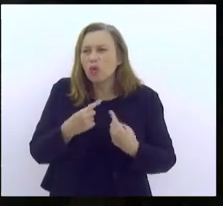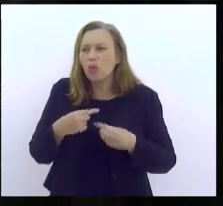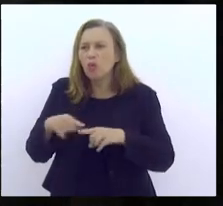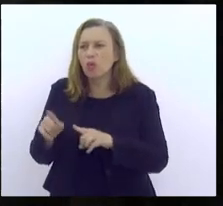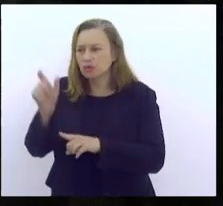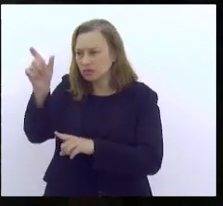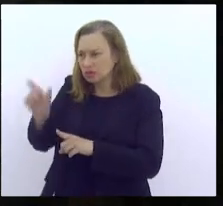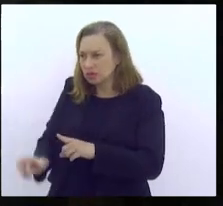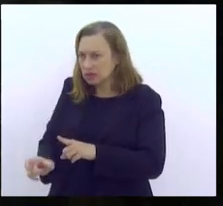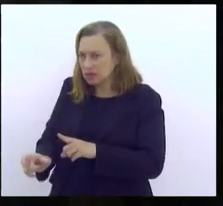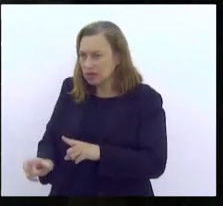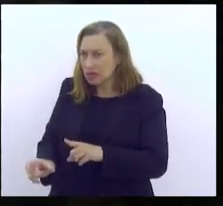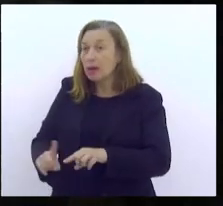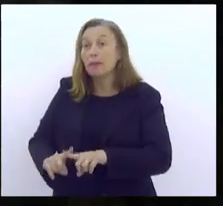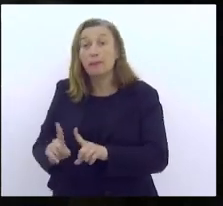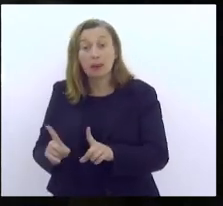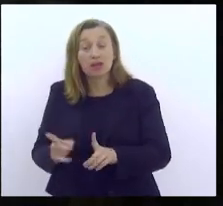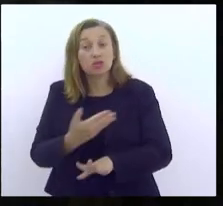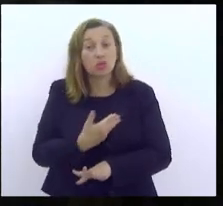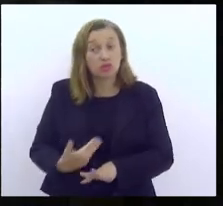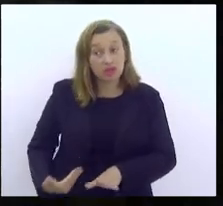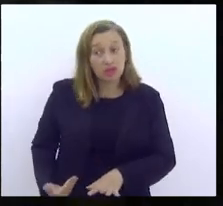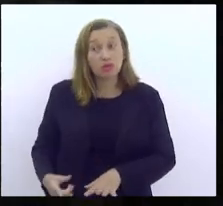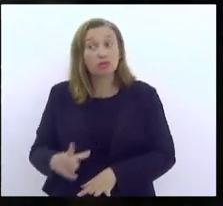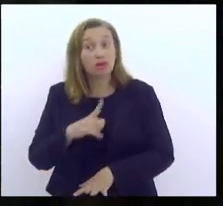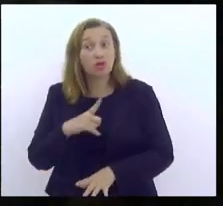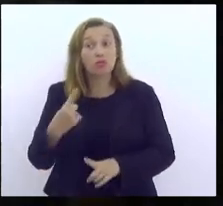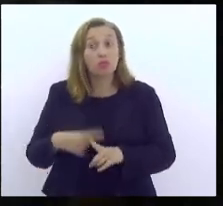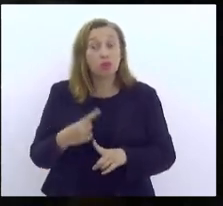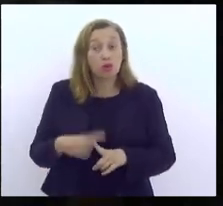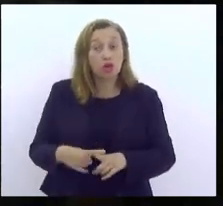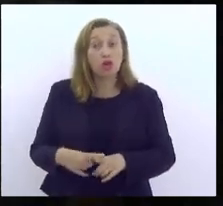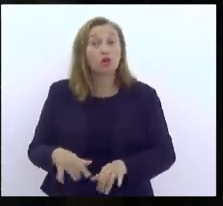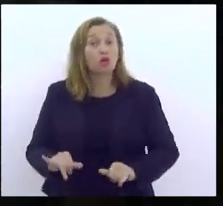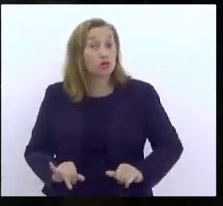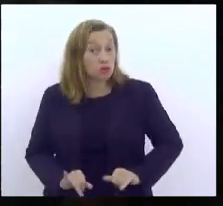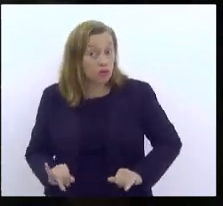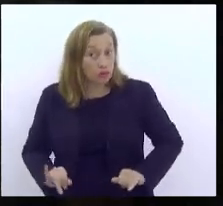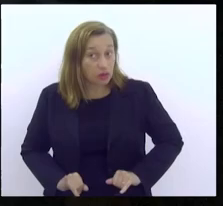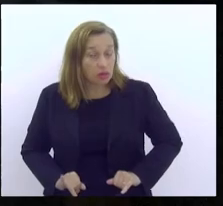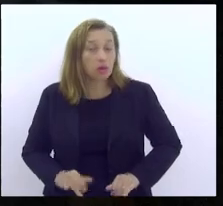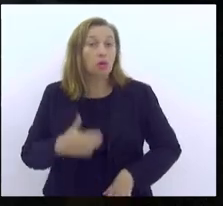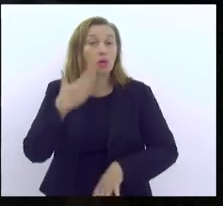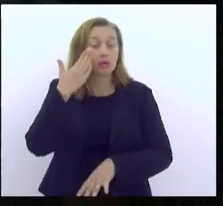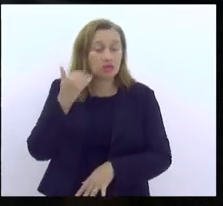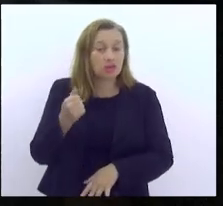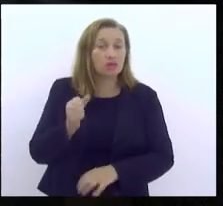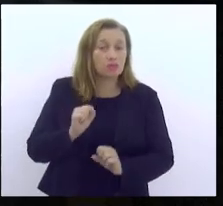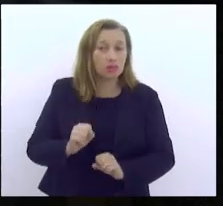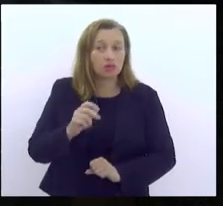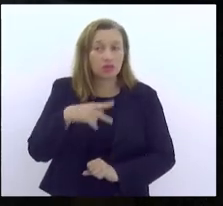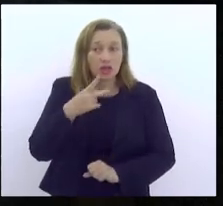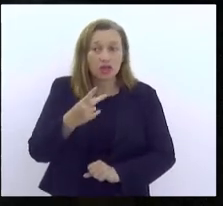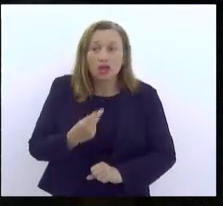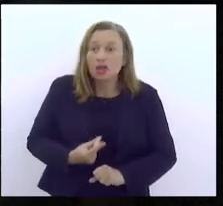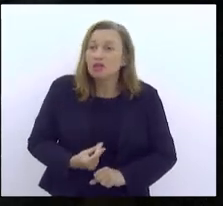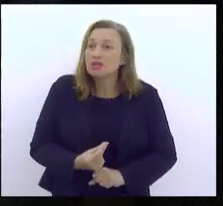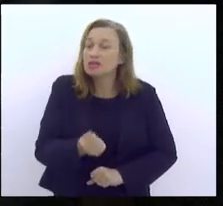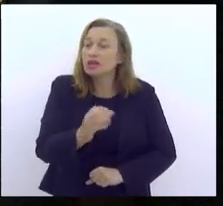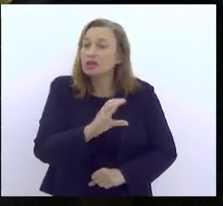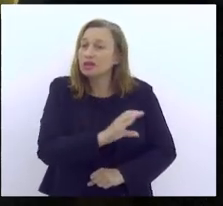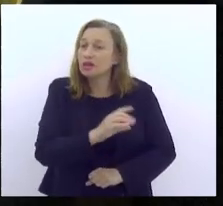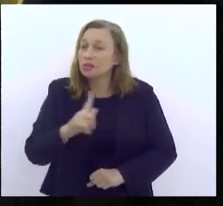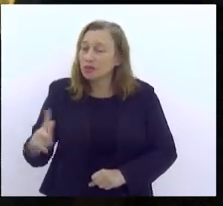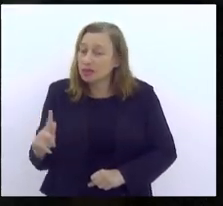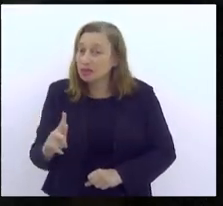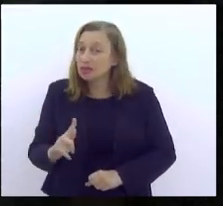você pessoalmente, nada. Mas como governador eu tenho, porque eu sofri na pele. Eu sei que eu posso dizer que eu saí lá de Campo Grande, do Rio da